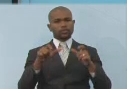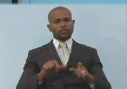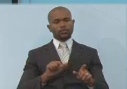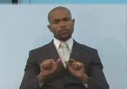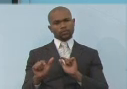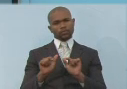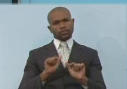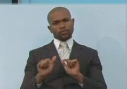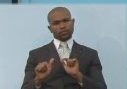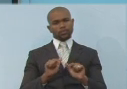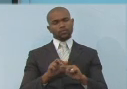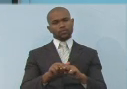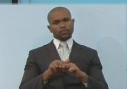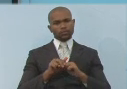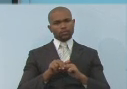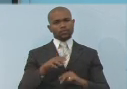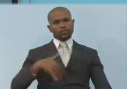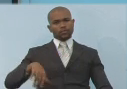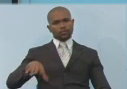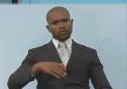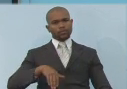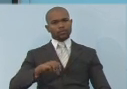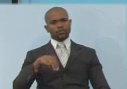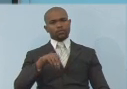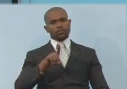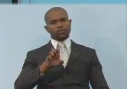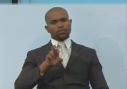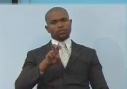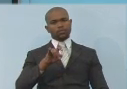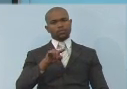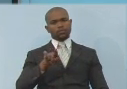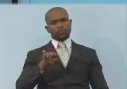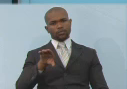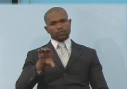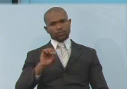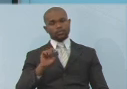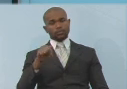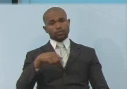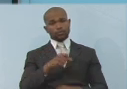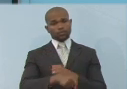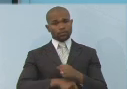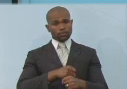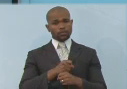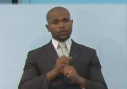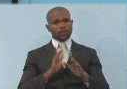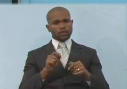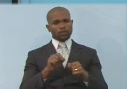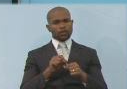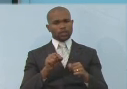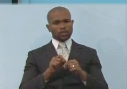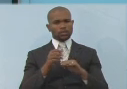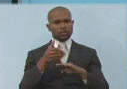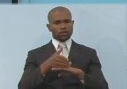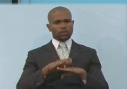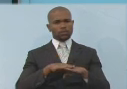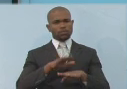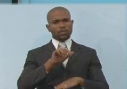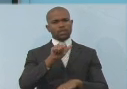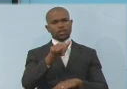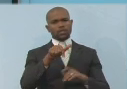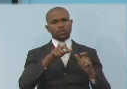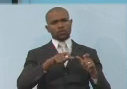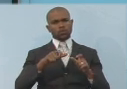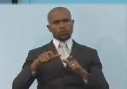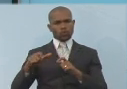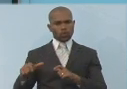trabalho através do Departamento de Modernização Administrativa. Neste ano, já fizemos intervenção em mais de 7 unidades,